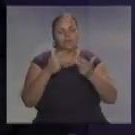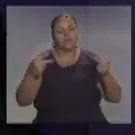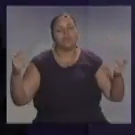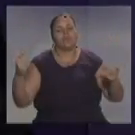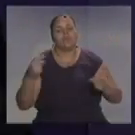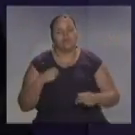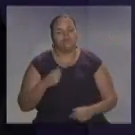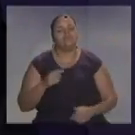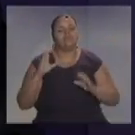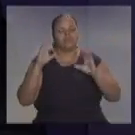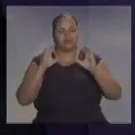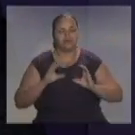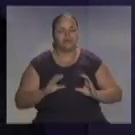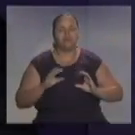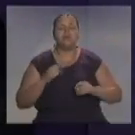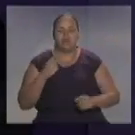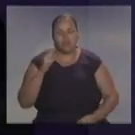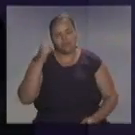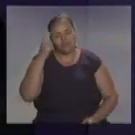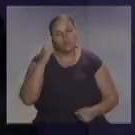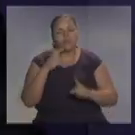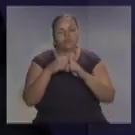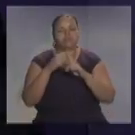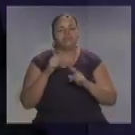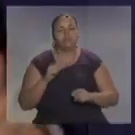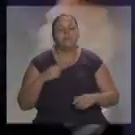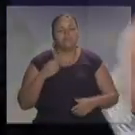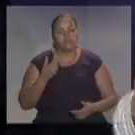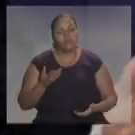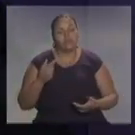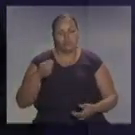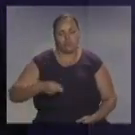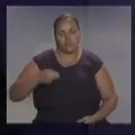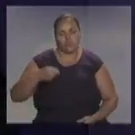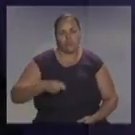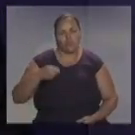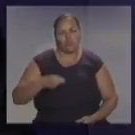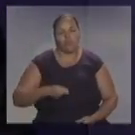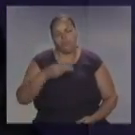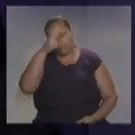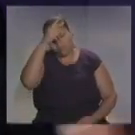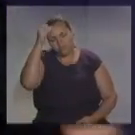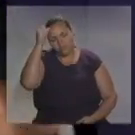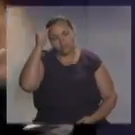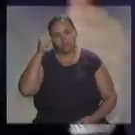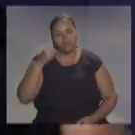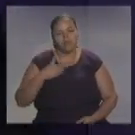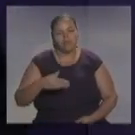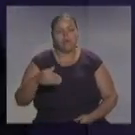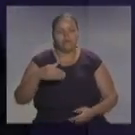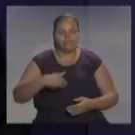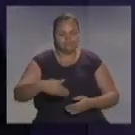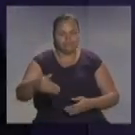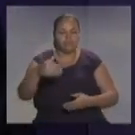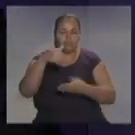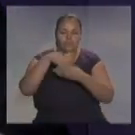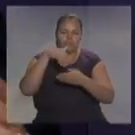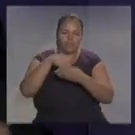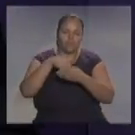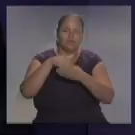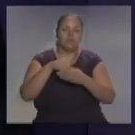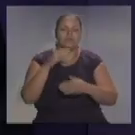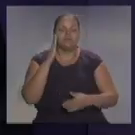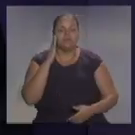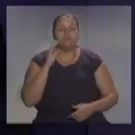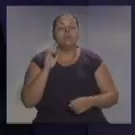festa da cidadania também, isso para a gente é muito positivo. E eu, de novo, cobro da prefeitura, agora no momento eleitoral, a gente sabe